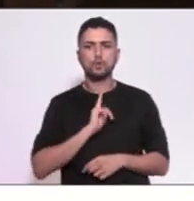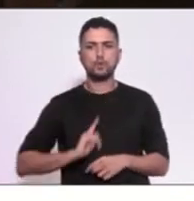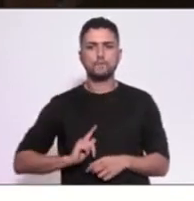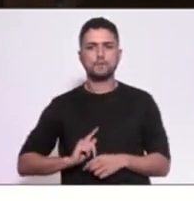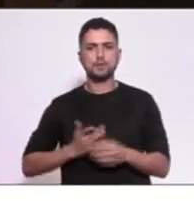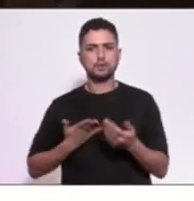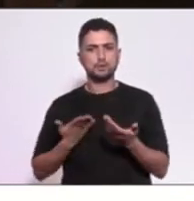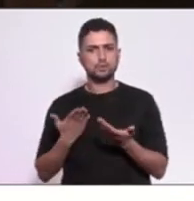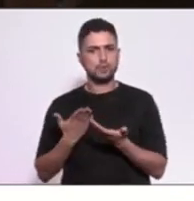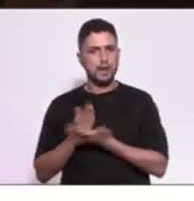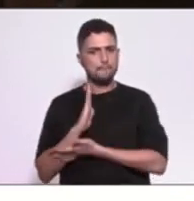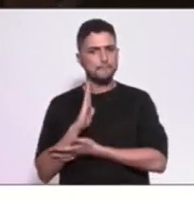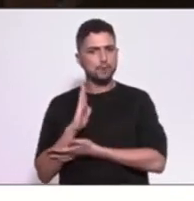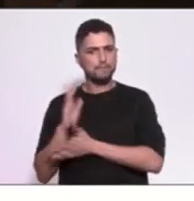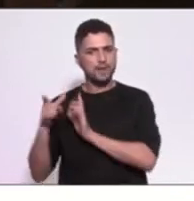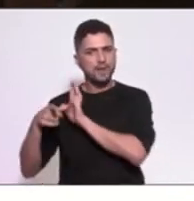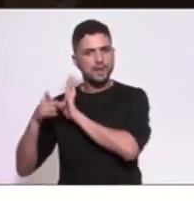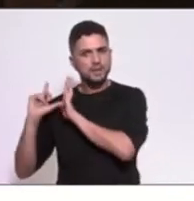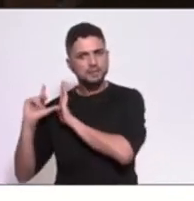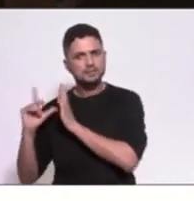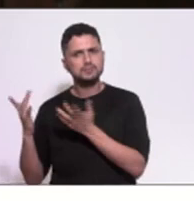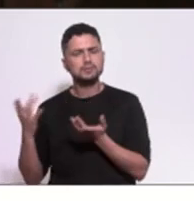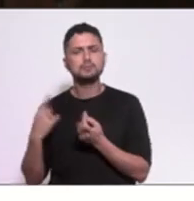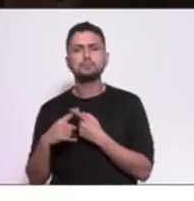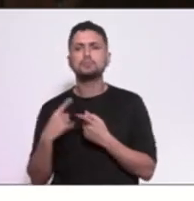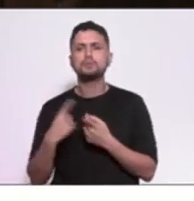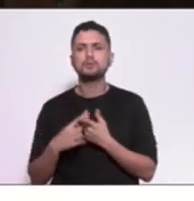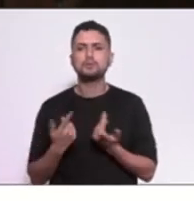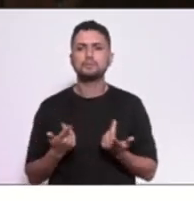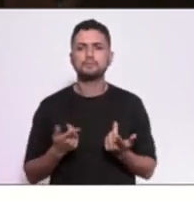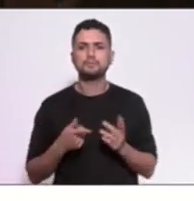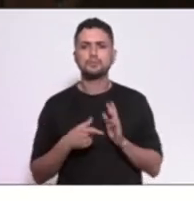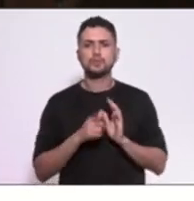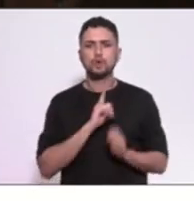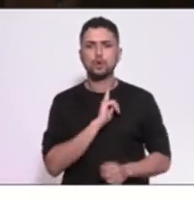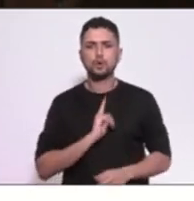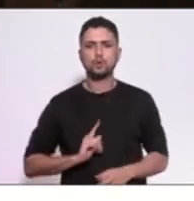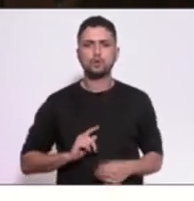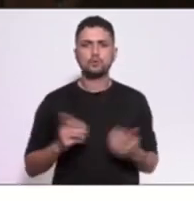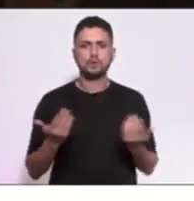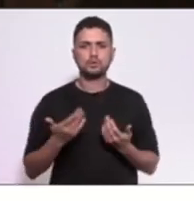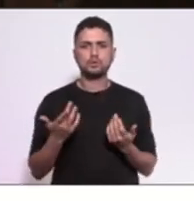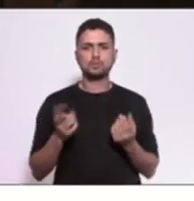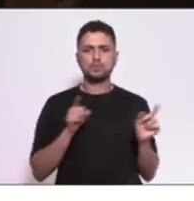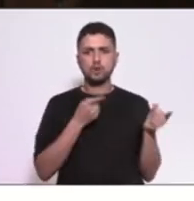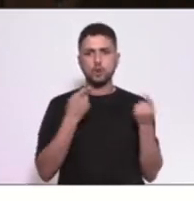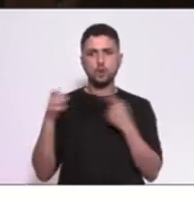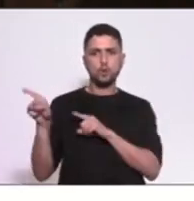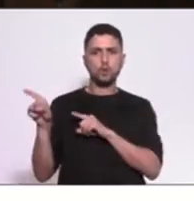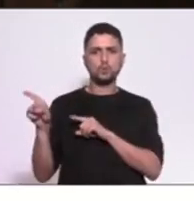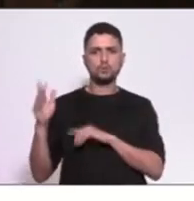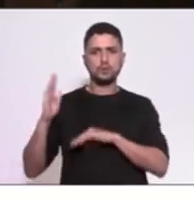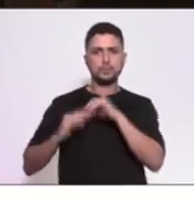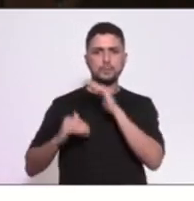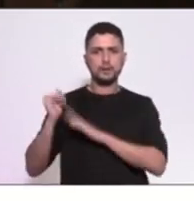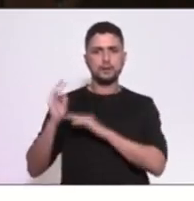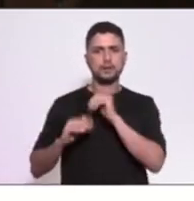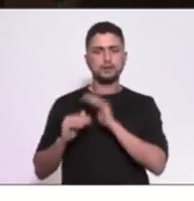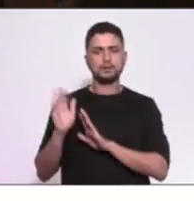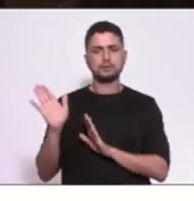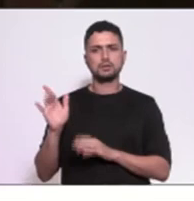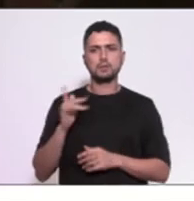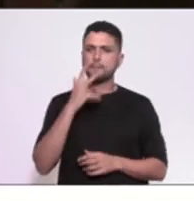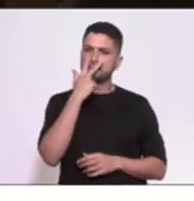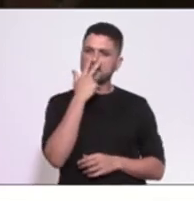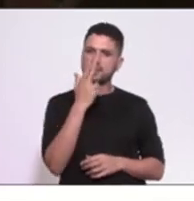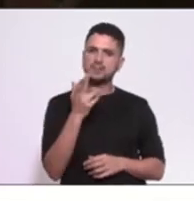anterior? Governo atual que combateu todas as práticas do governo anterior, levantou esta